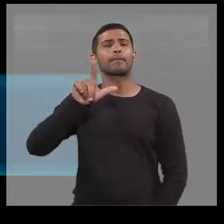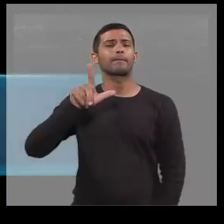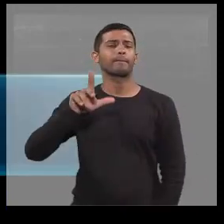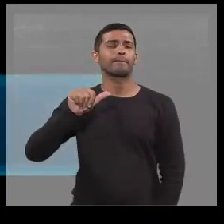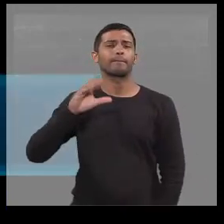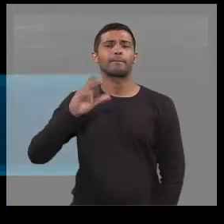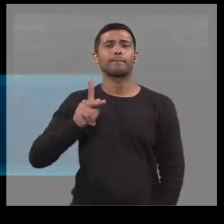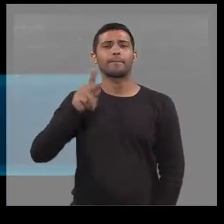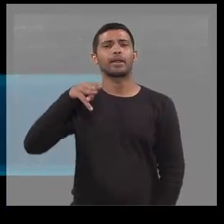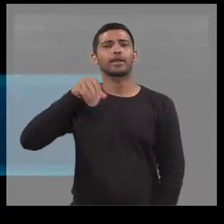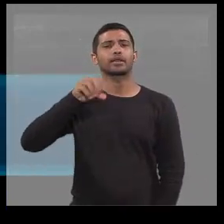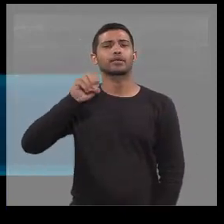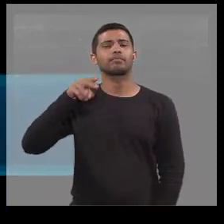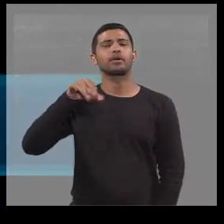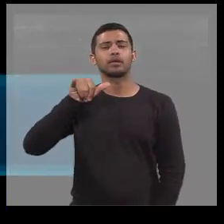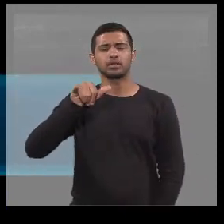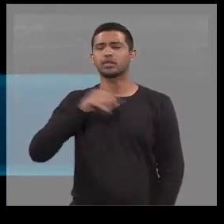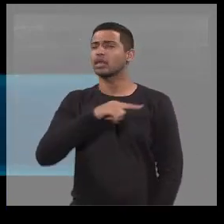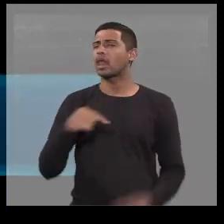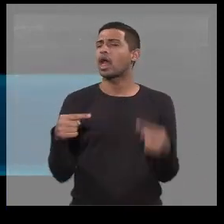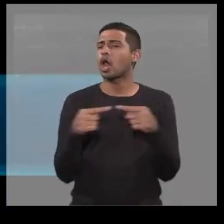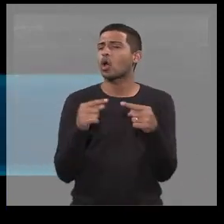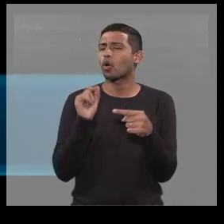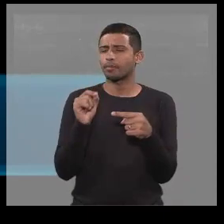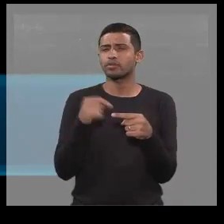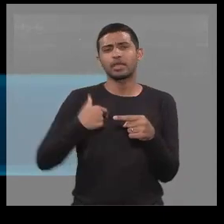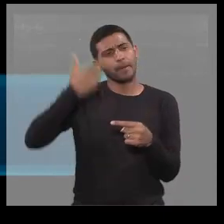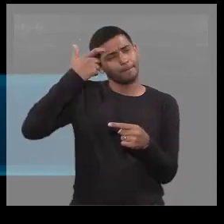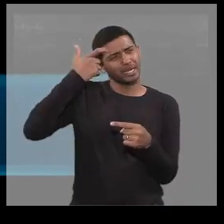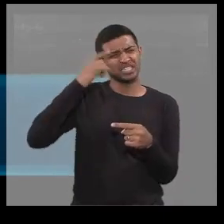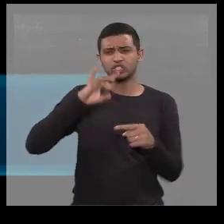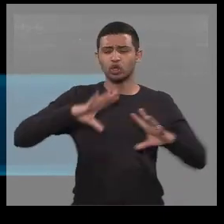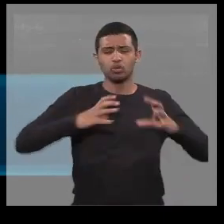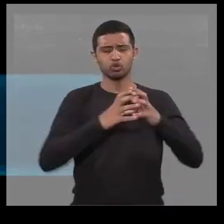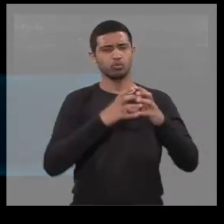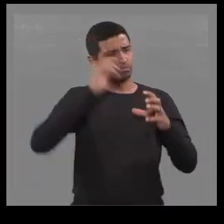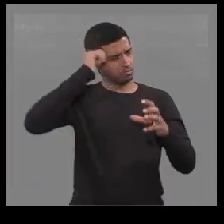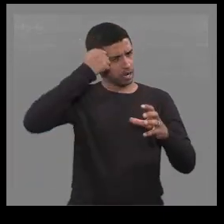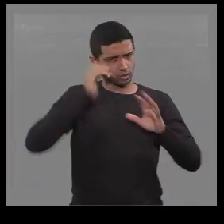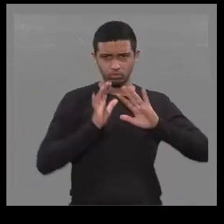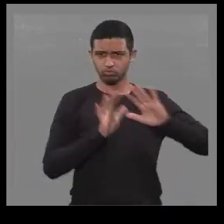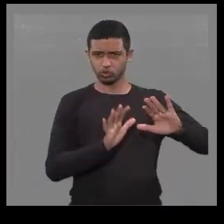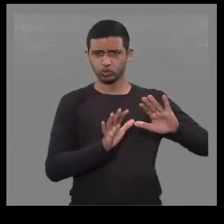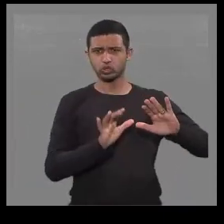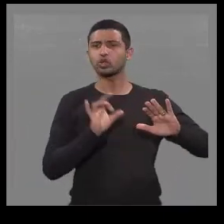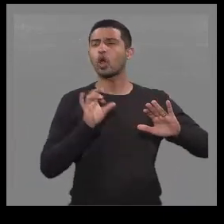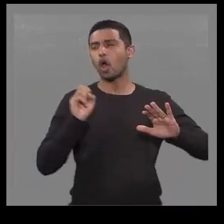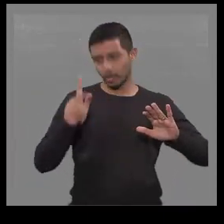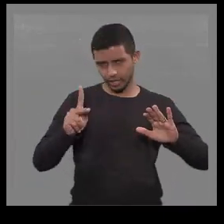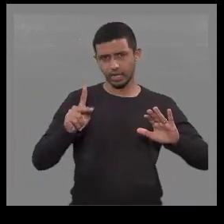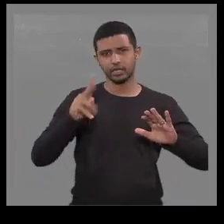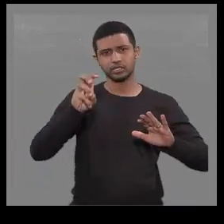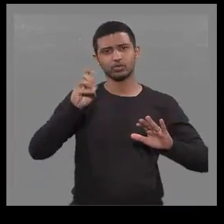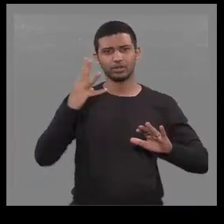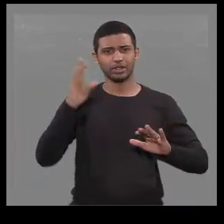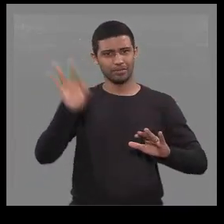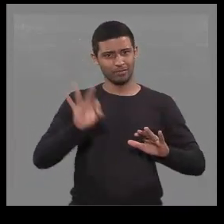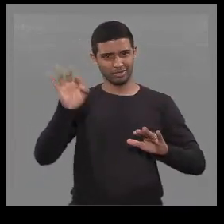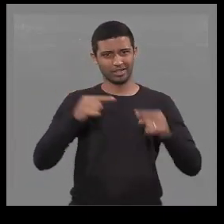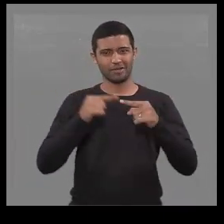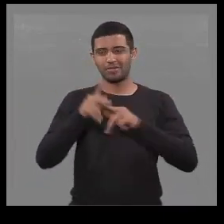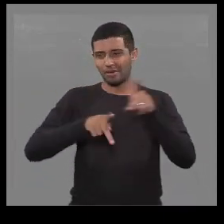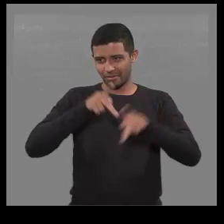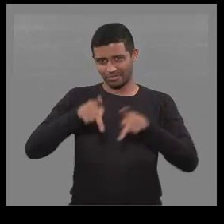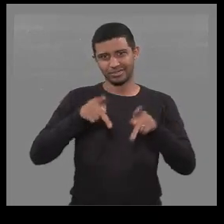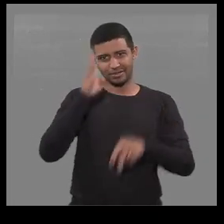questão do Black Money, muita gente acha que a gente está falando da parcela da população negra, ok? Somos 54% da